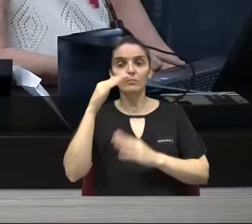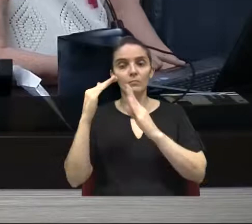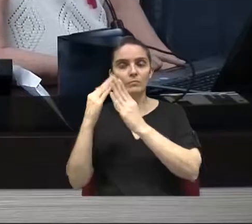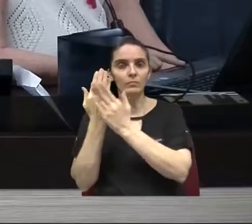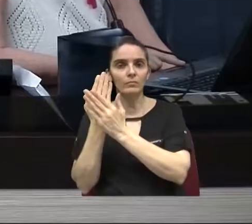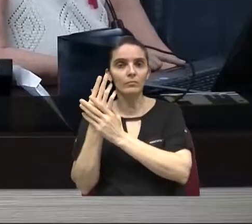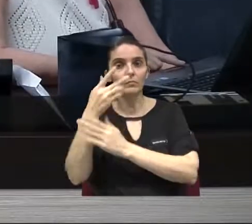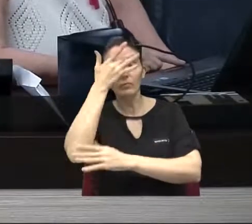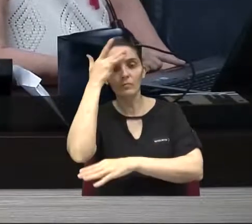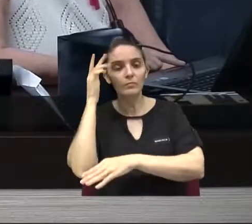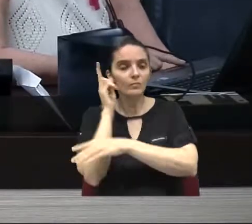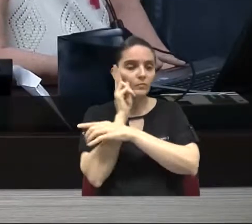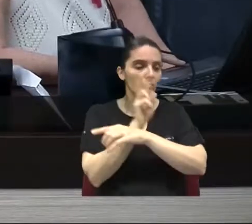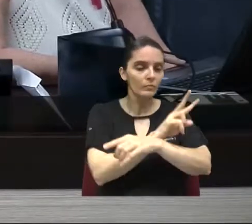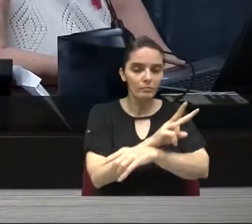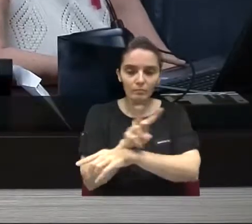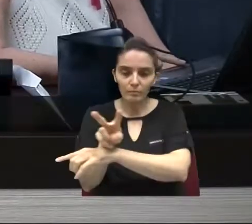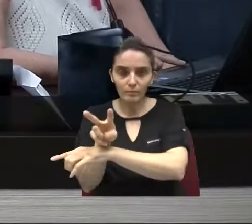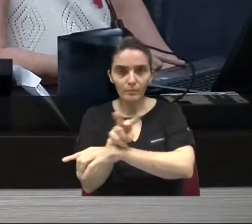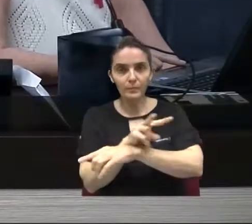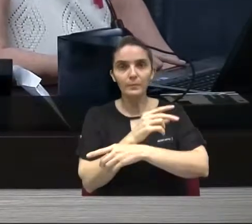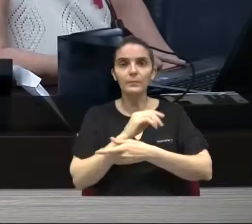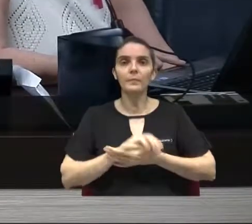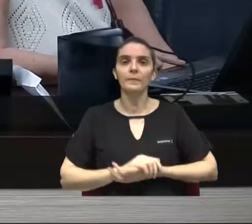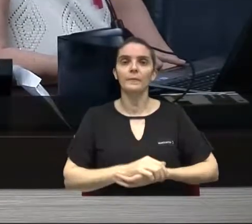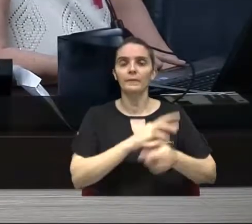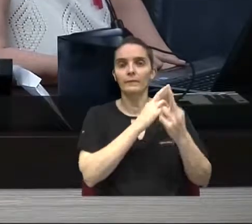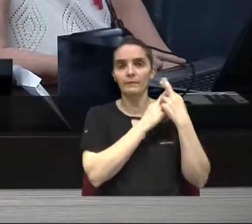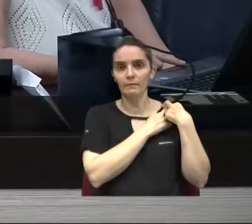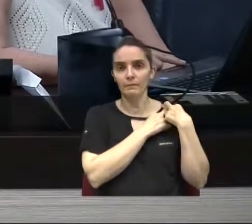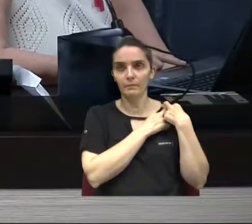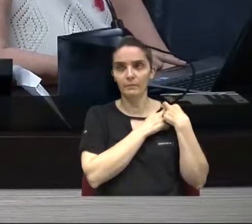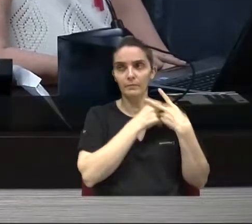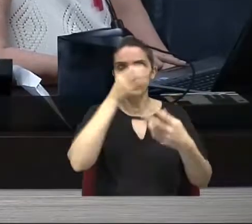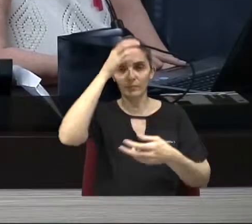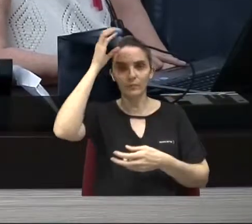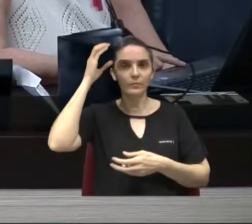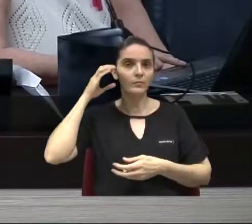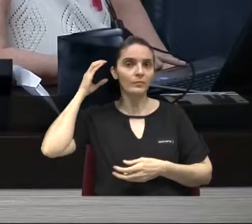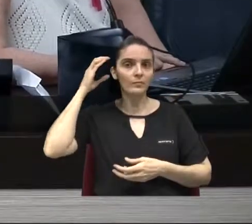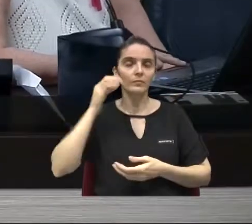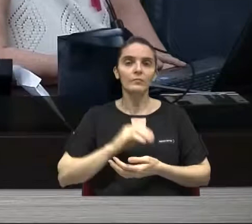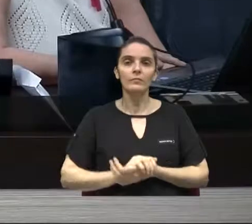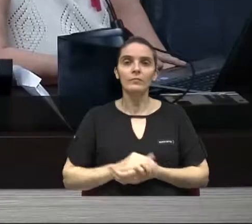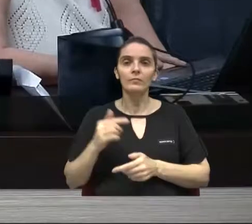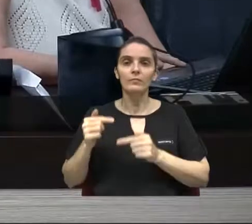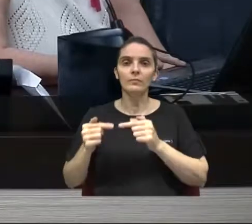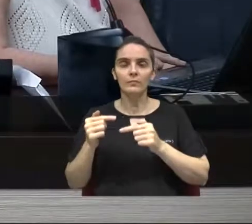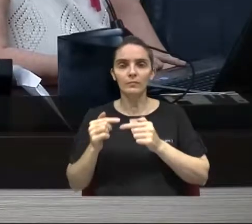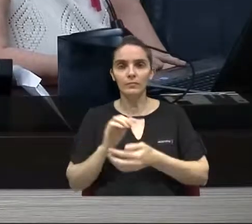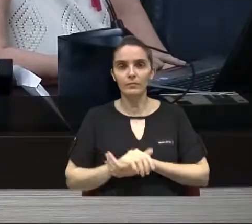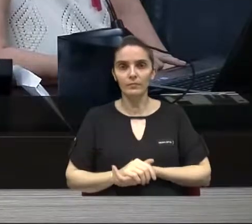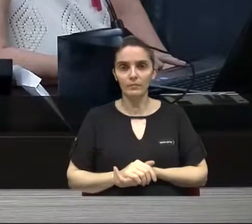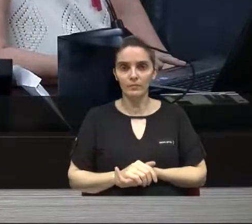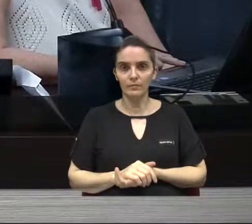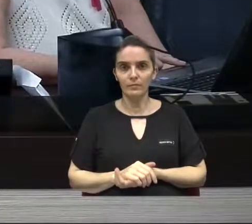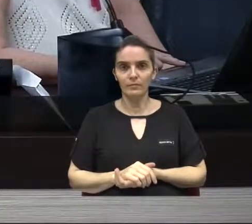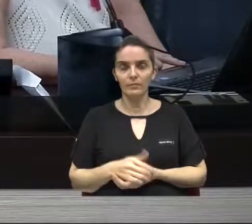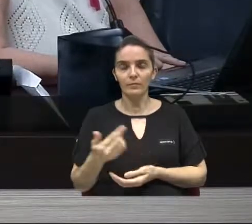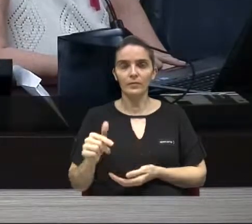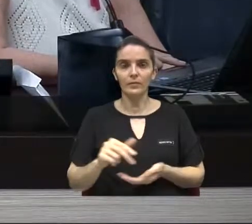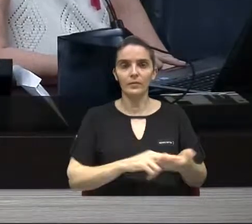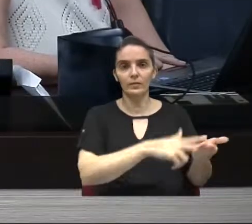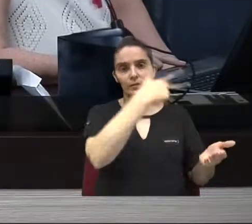nas escolas municipais no município de Limeira. Vereadora Constância Berbit Dutra. Em discussão. Não